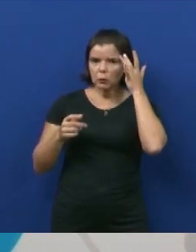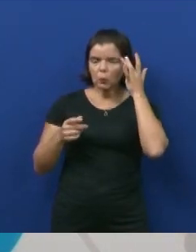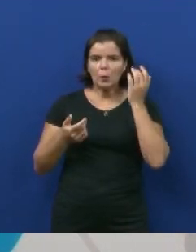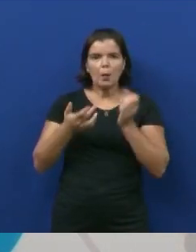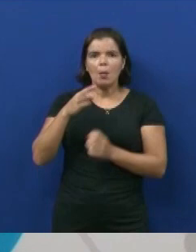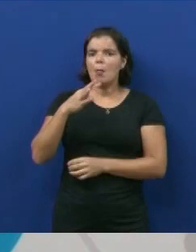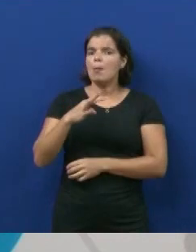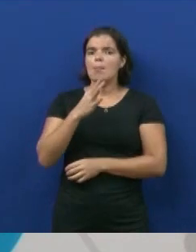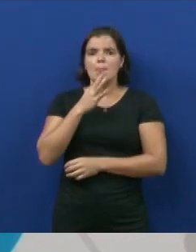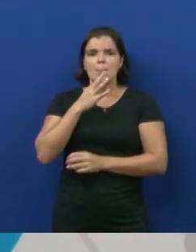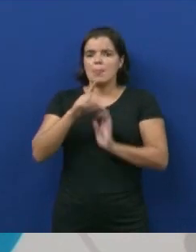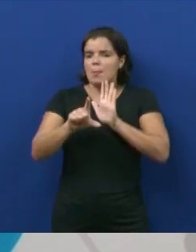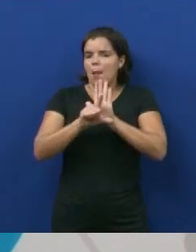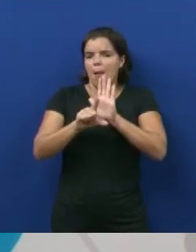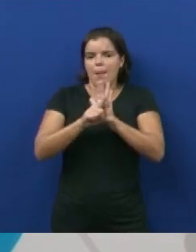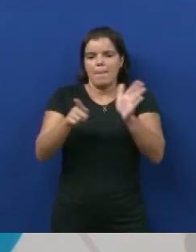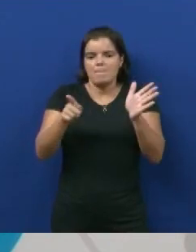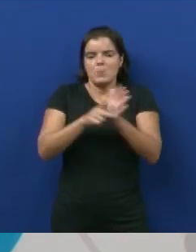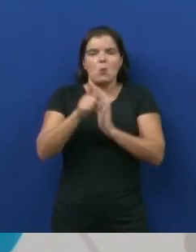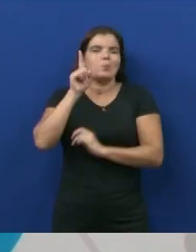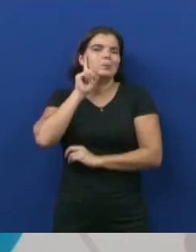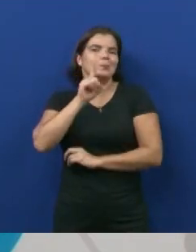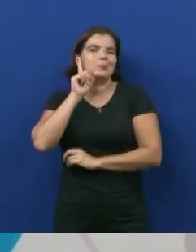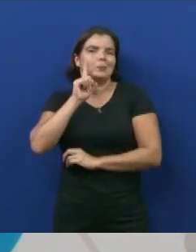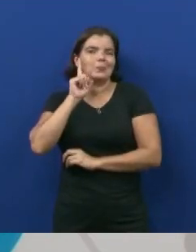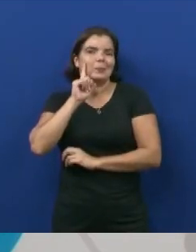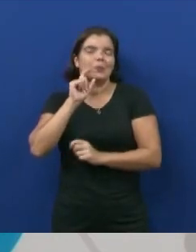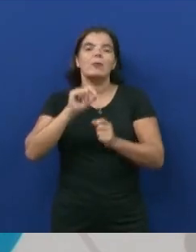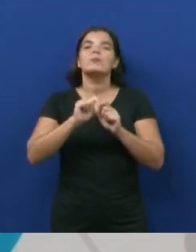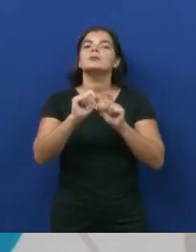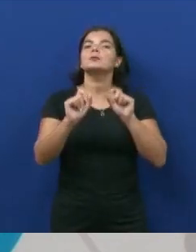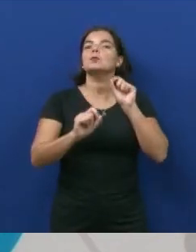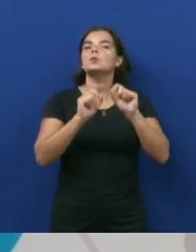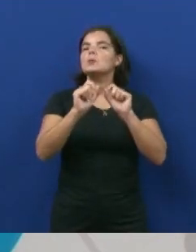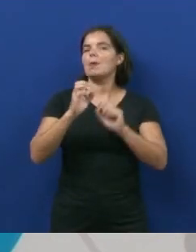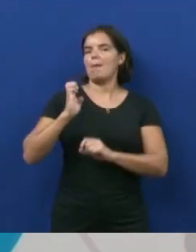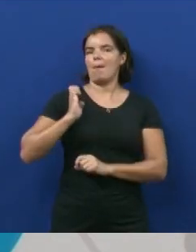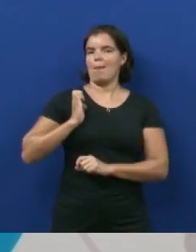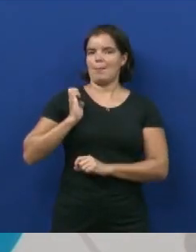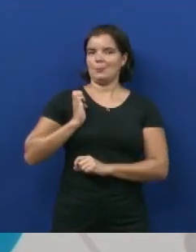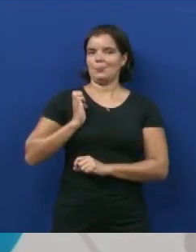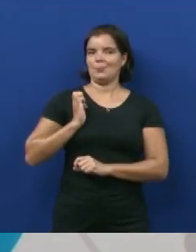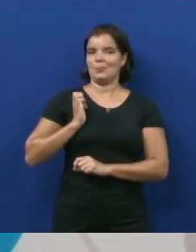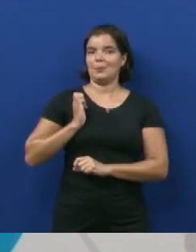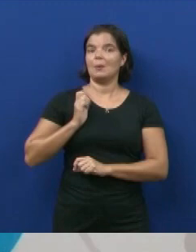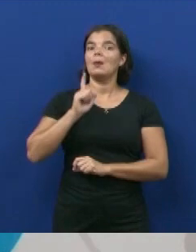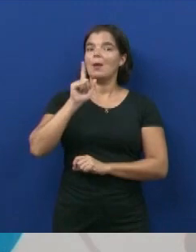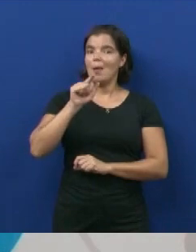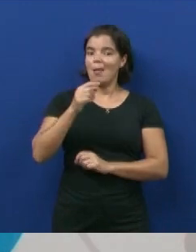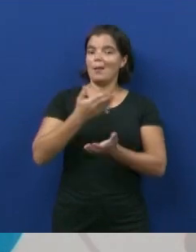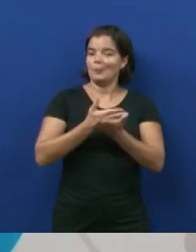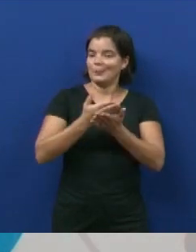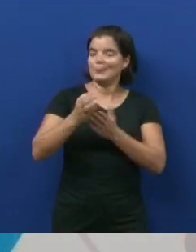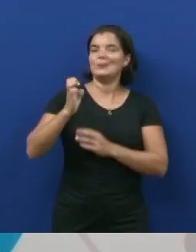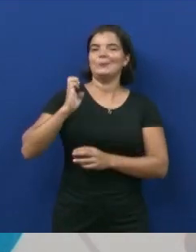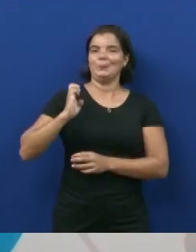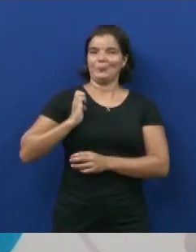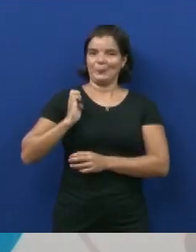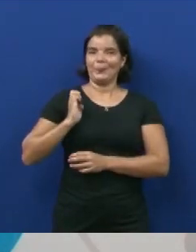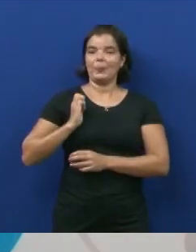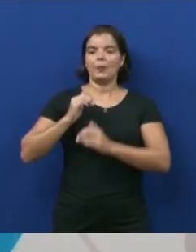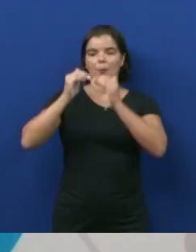lá daquele país. Mas o que vai fazer ele ser ético? É justamente esse princípio ético. Ele